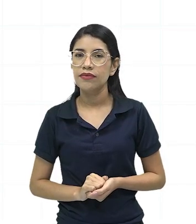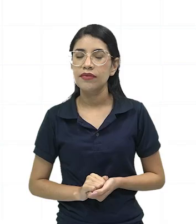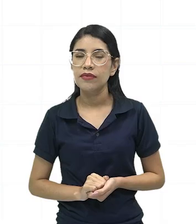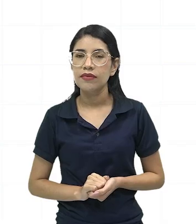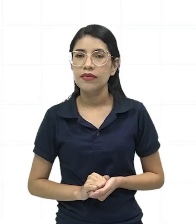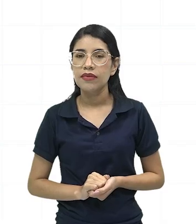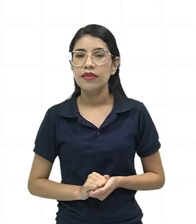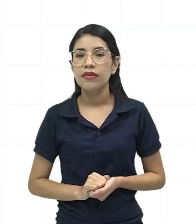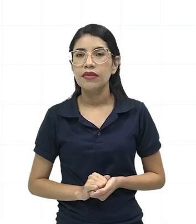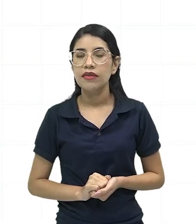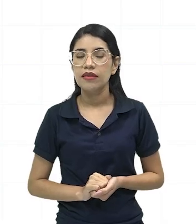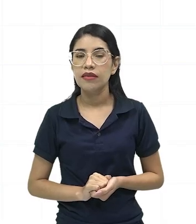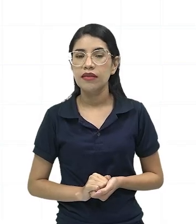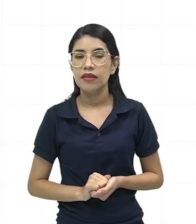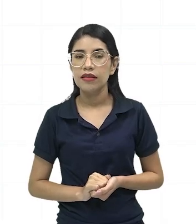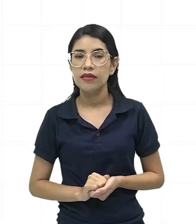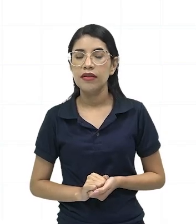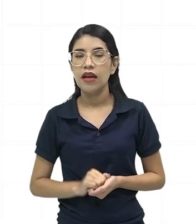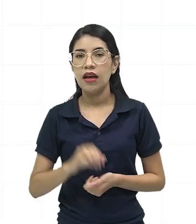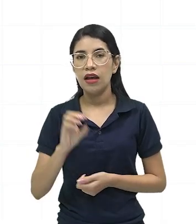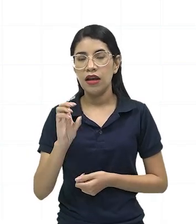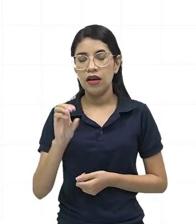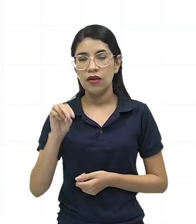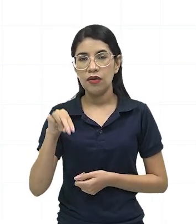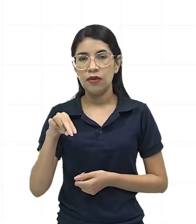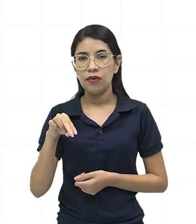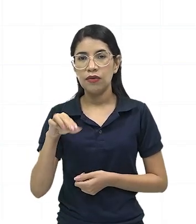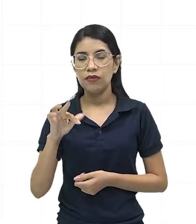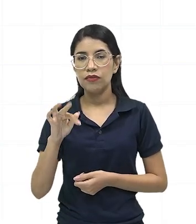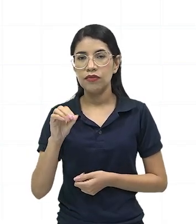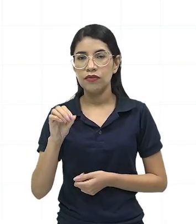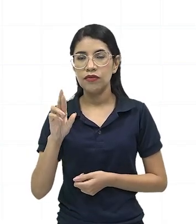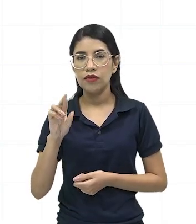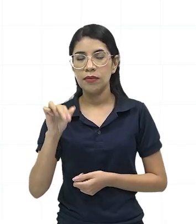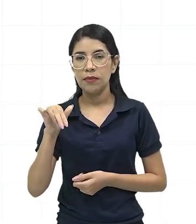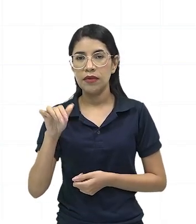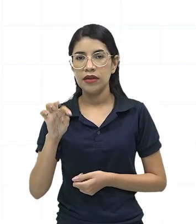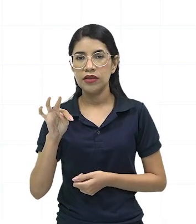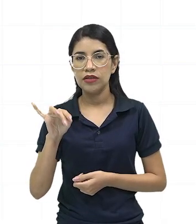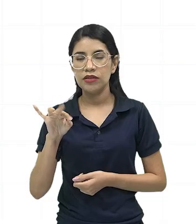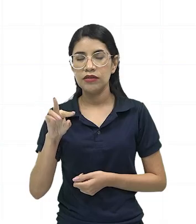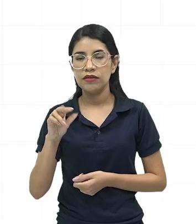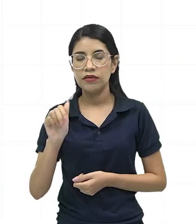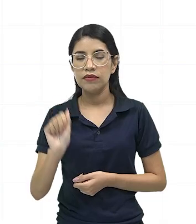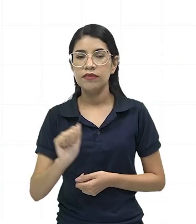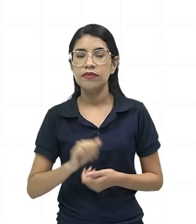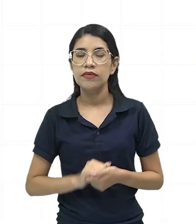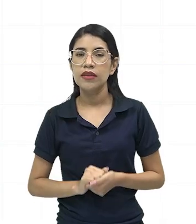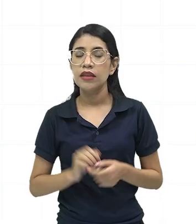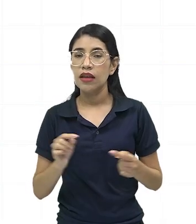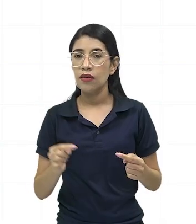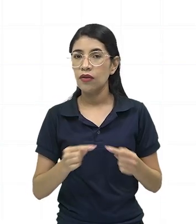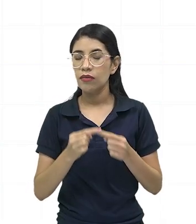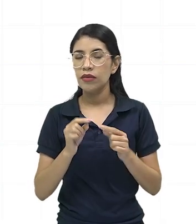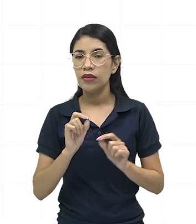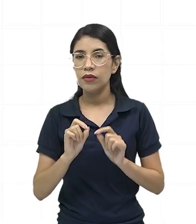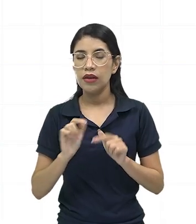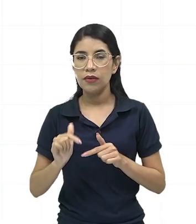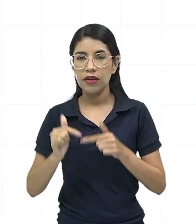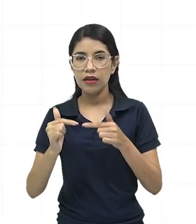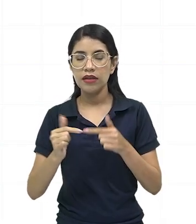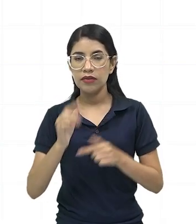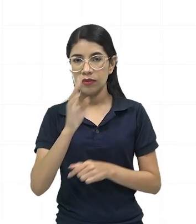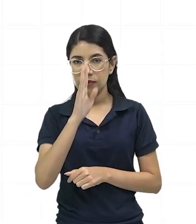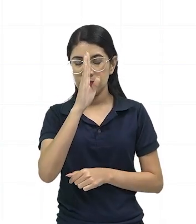nós temos as adverbiais conformativas, indicam uma circunstância que está de acordo com a ação